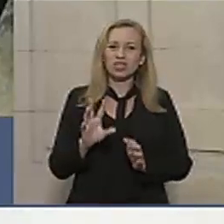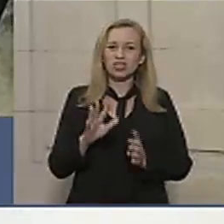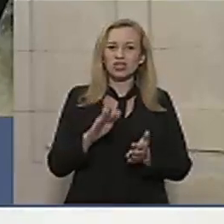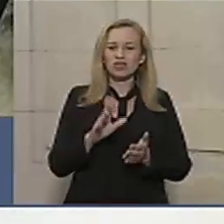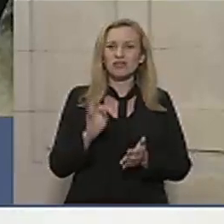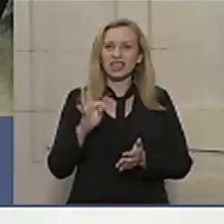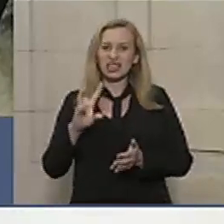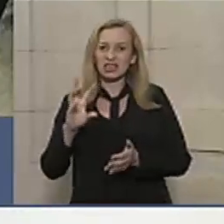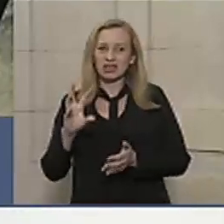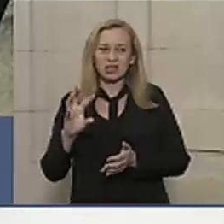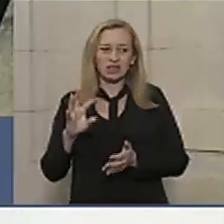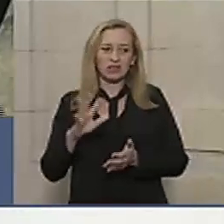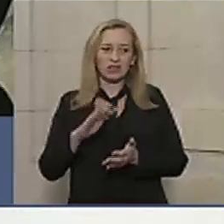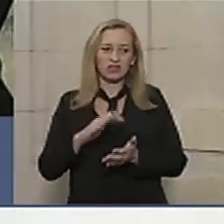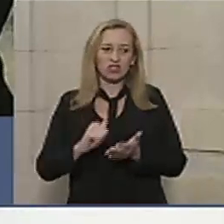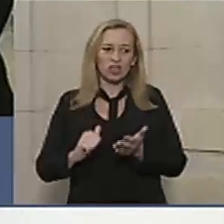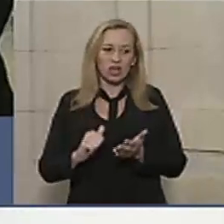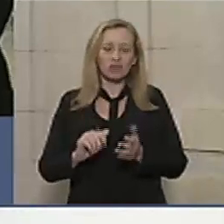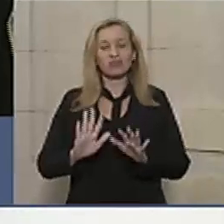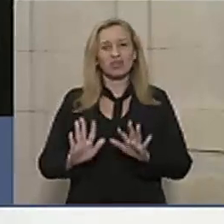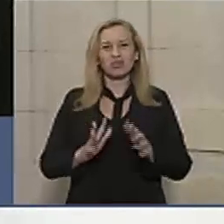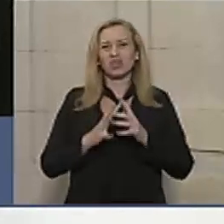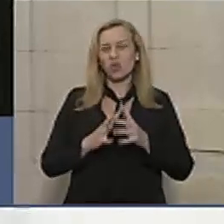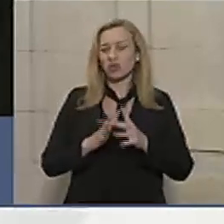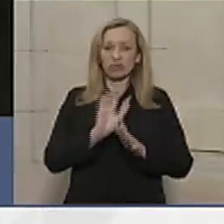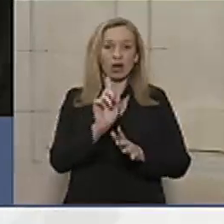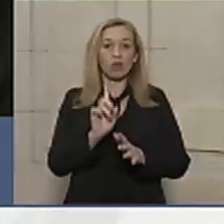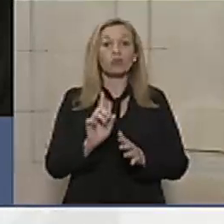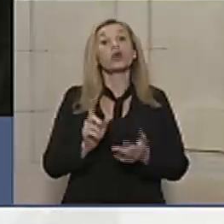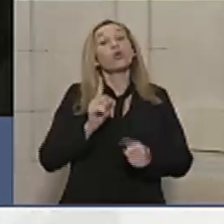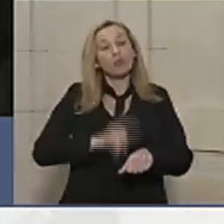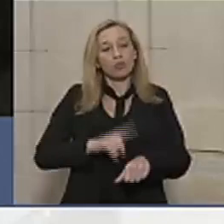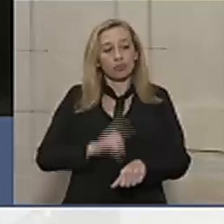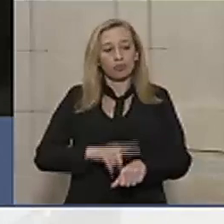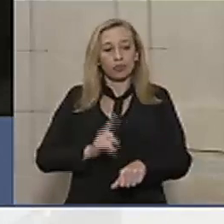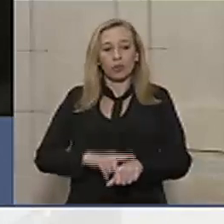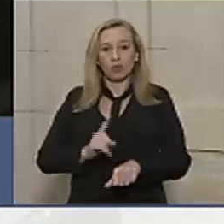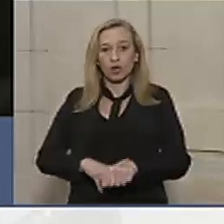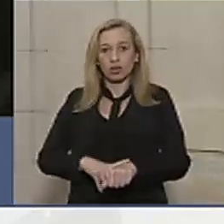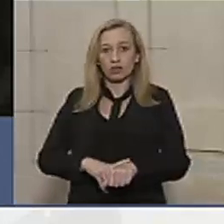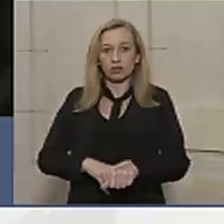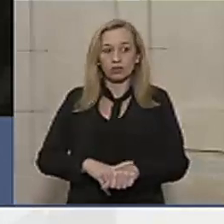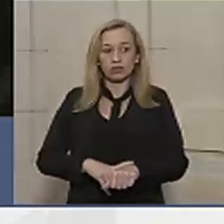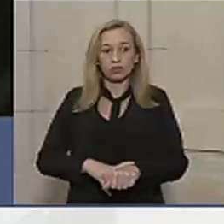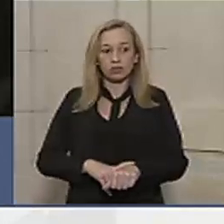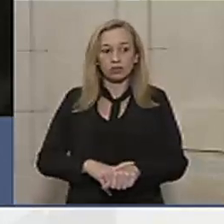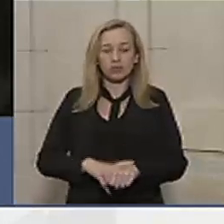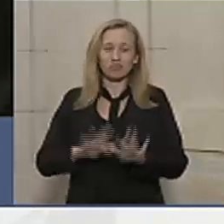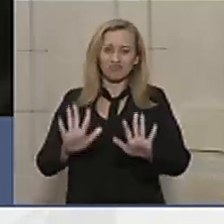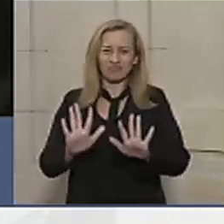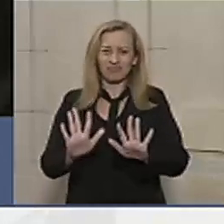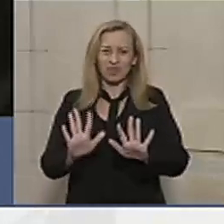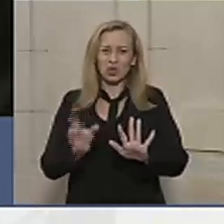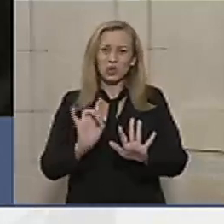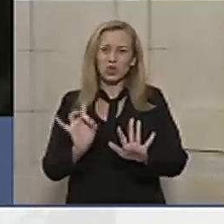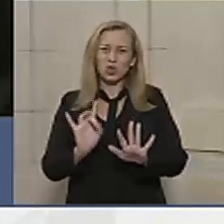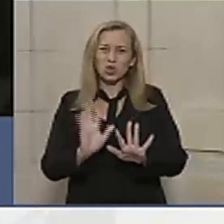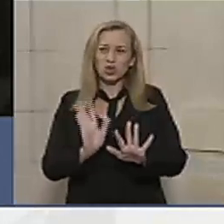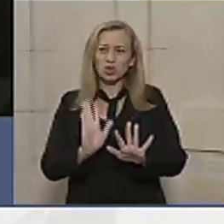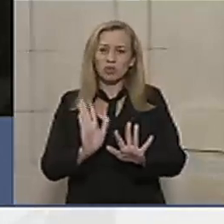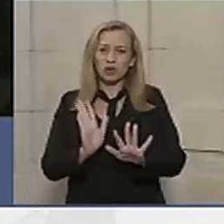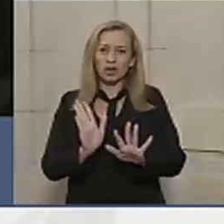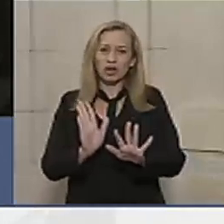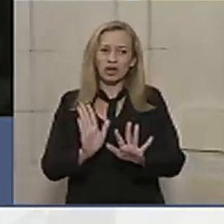que estaria contrariando. No momento que não... entendeu? É só para fazer